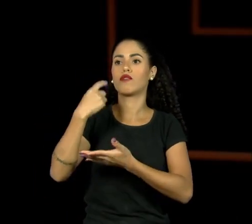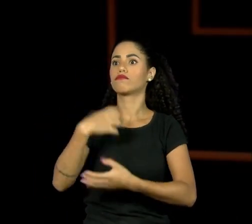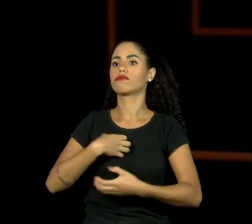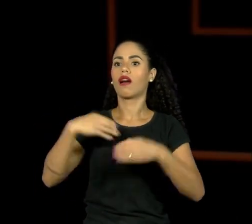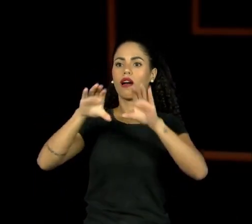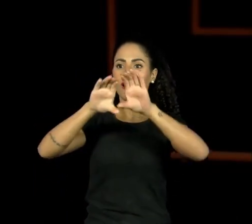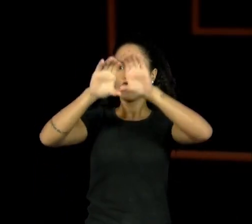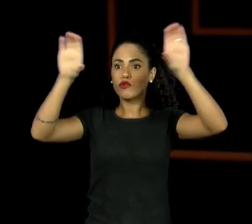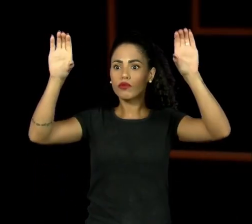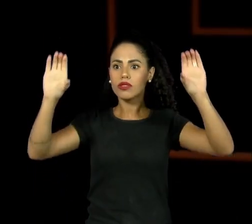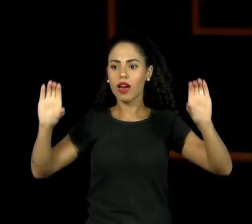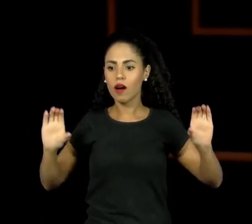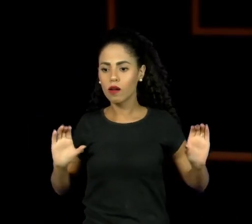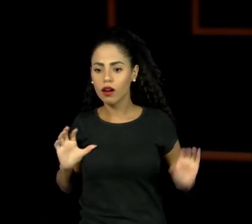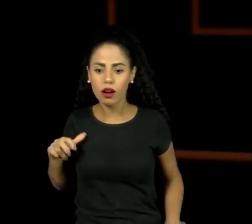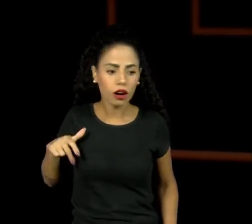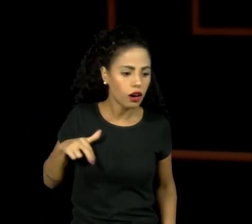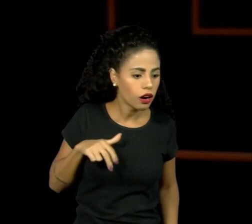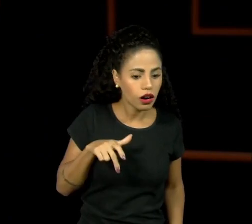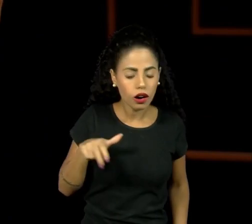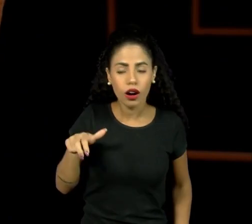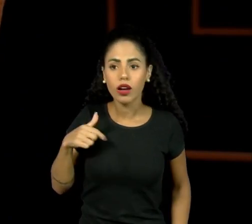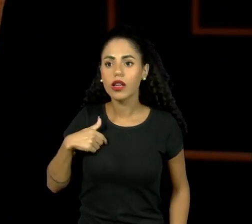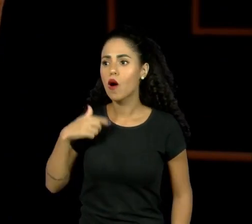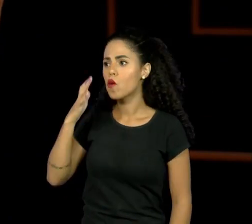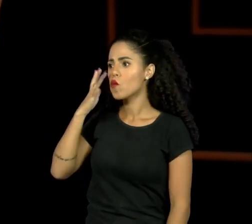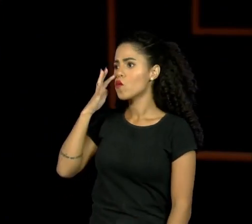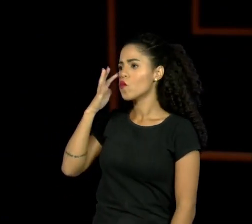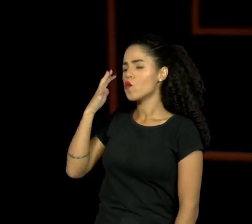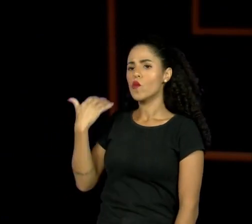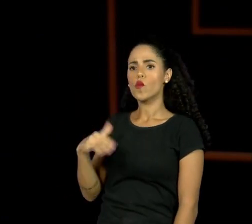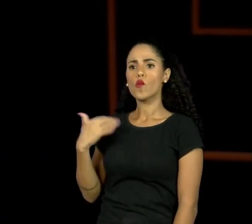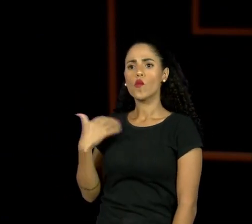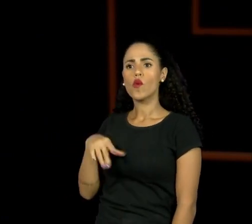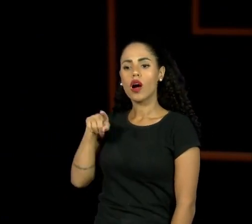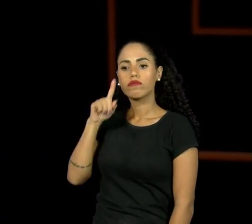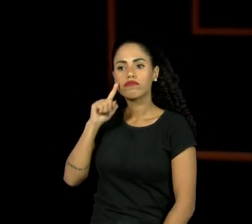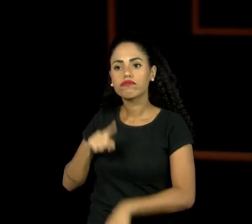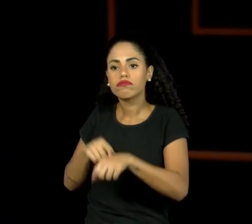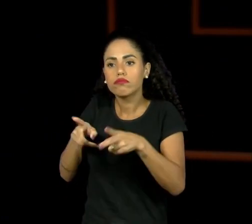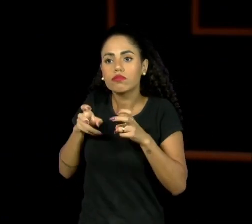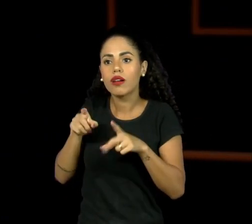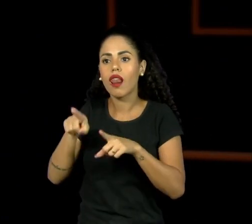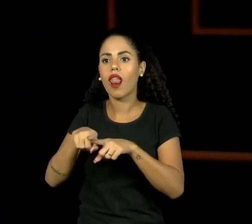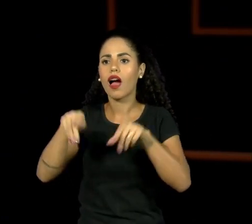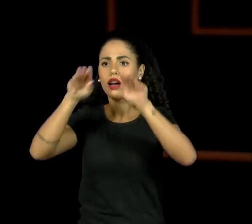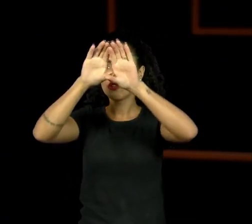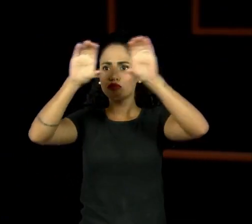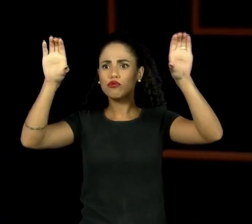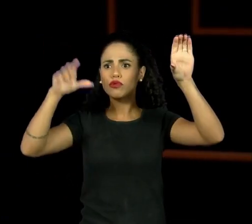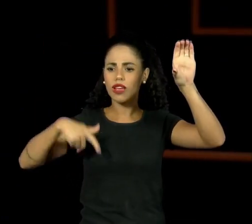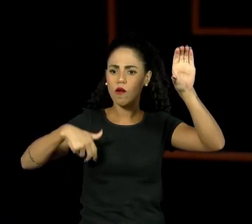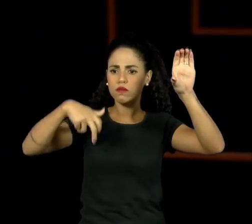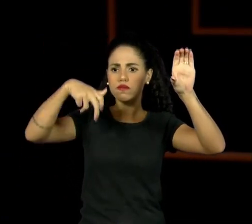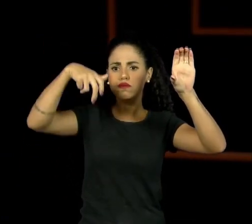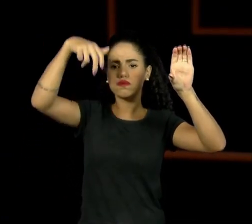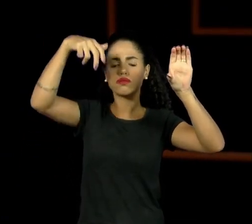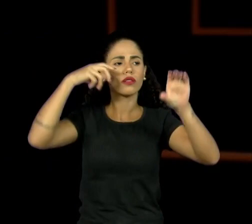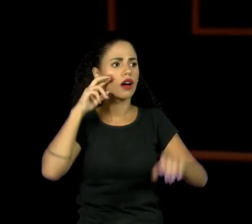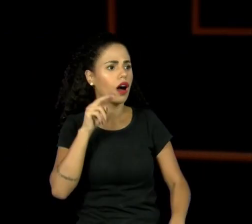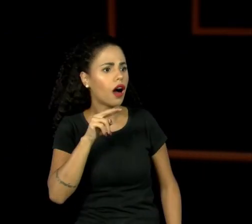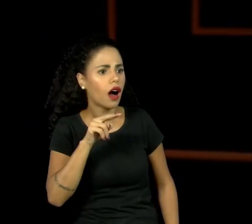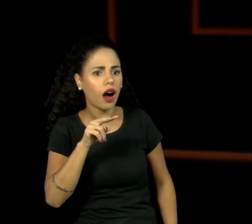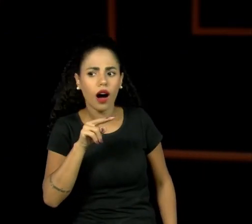Aí, tudo que eu esperava saber de Deus, eu fiquei sabendo ali. Quando eu cheguei lá em cima, eu pirei total. Eu